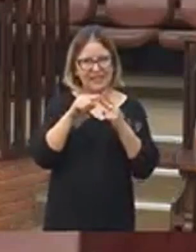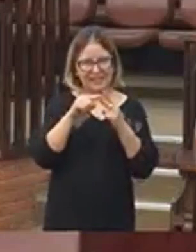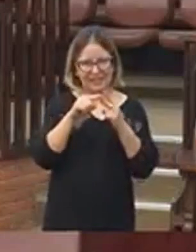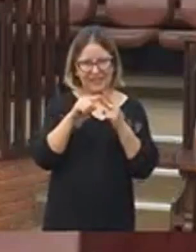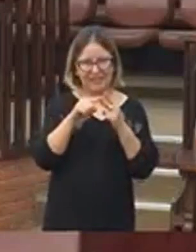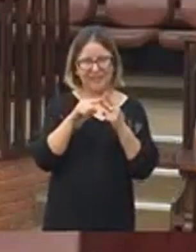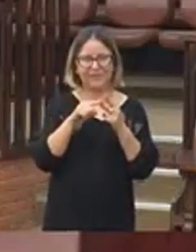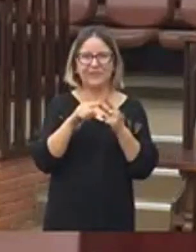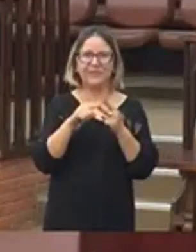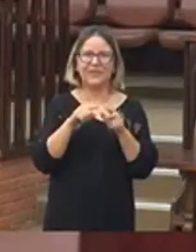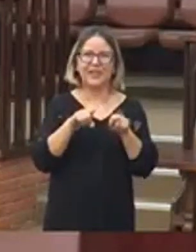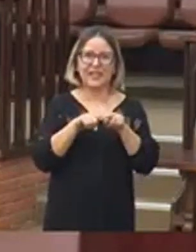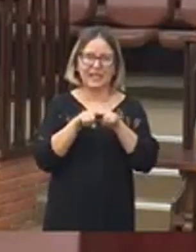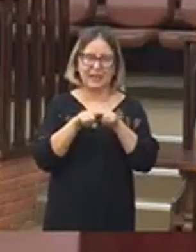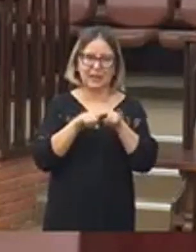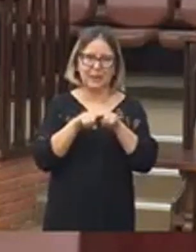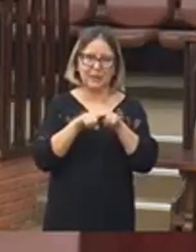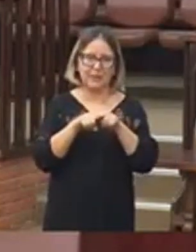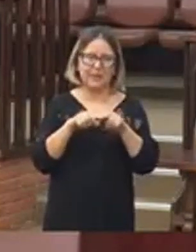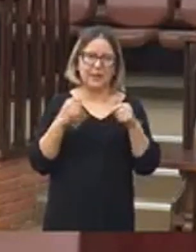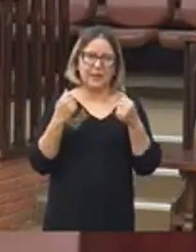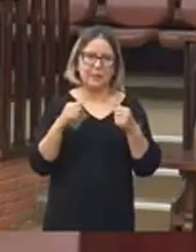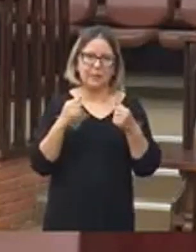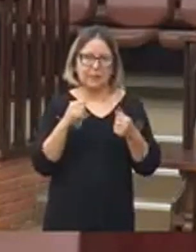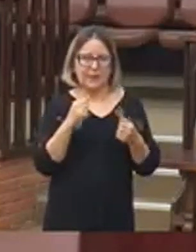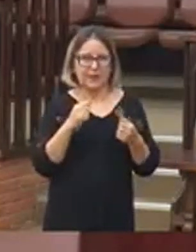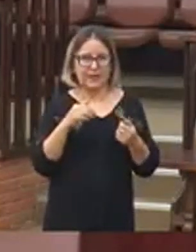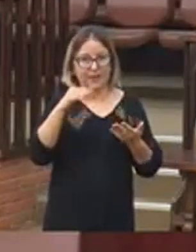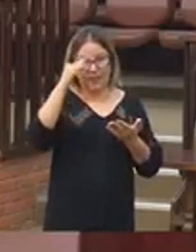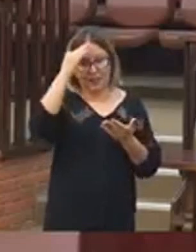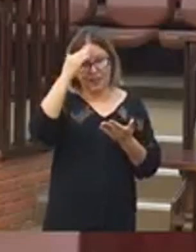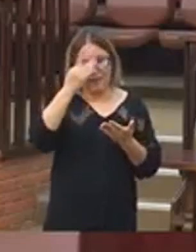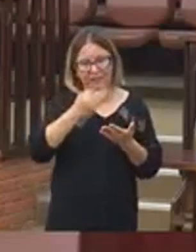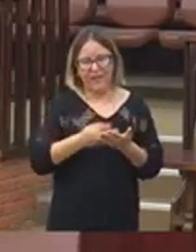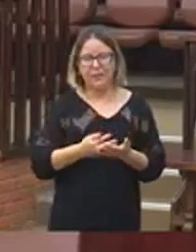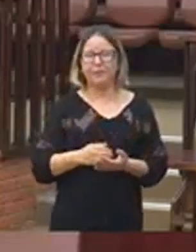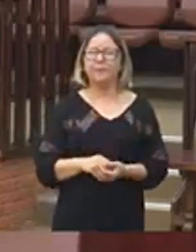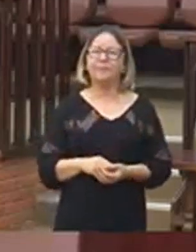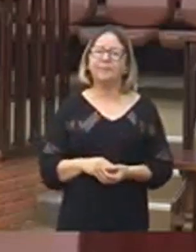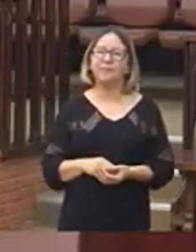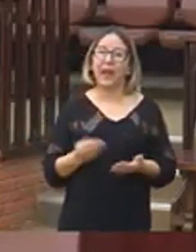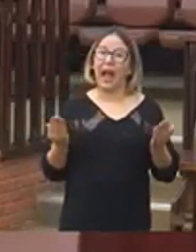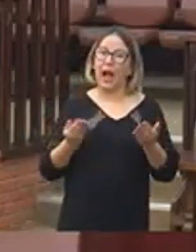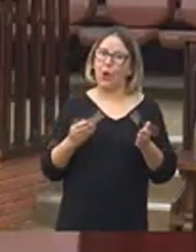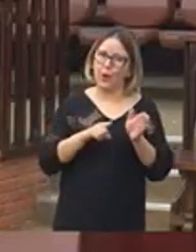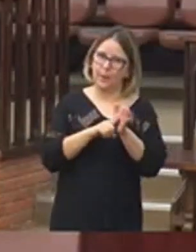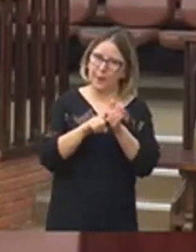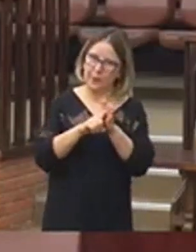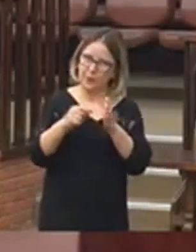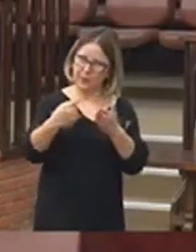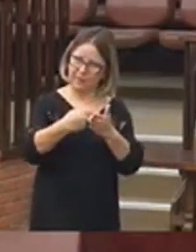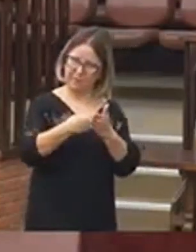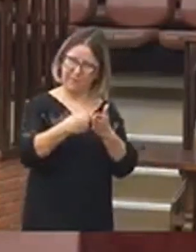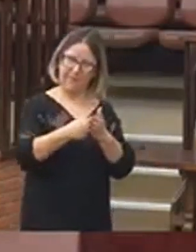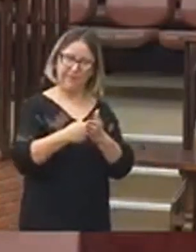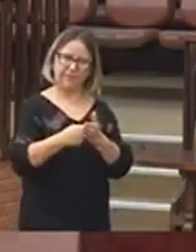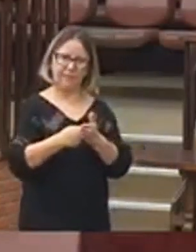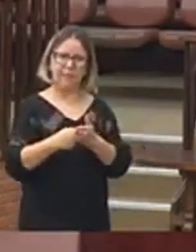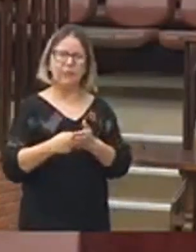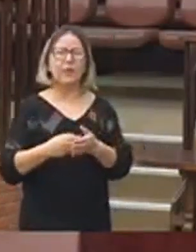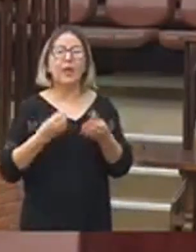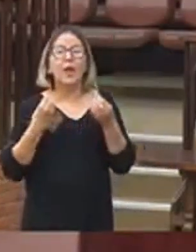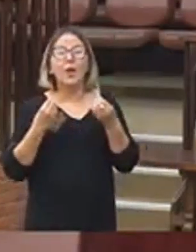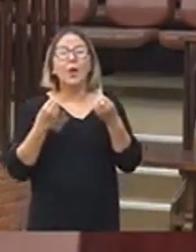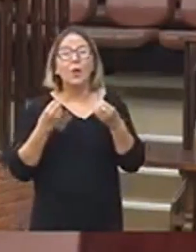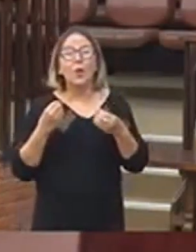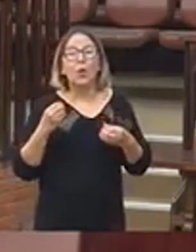sua confiança. E agora eu pergunto para você e para mim: como